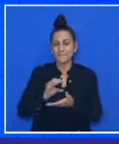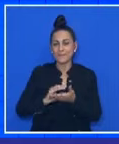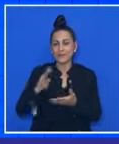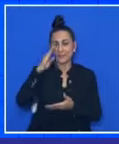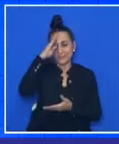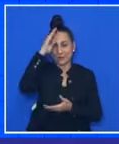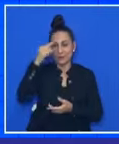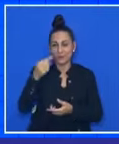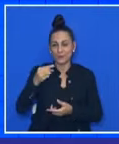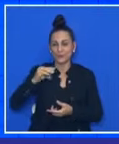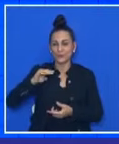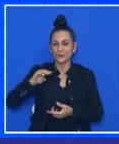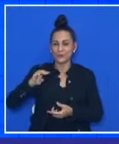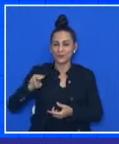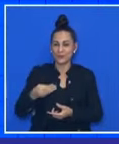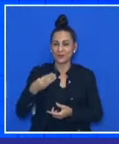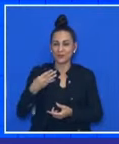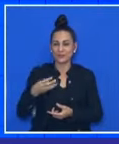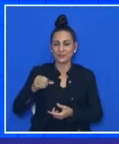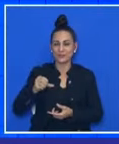prêmio principal